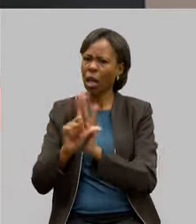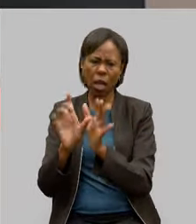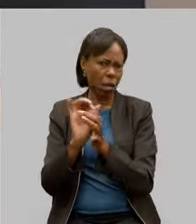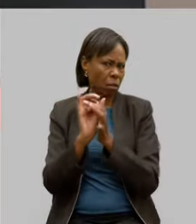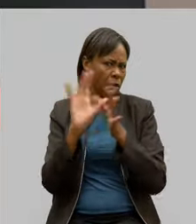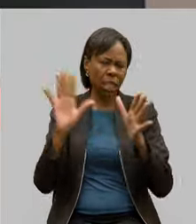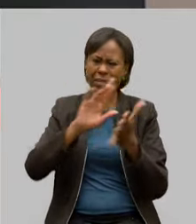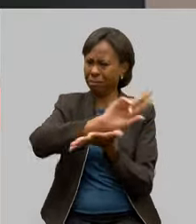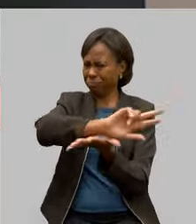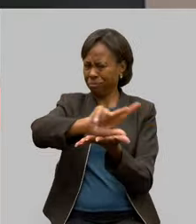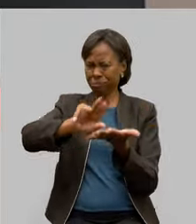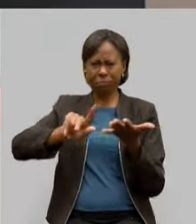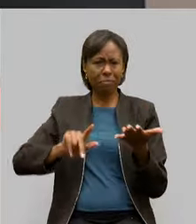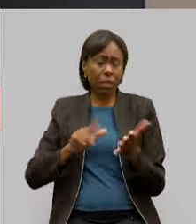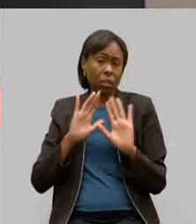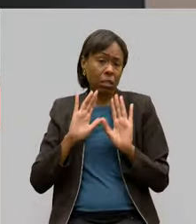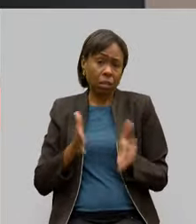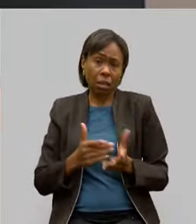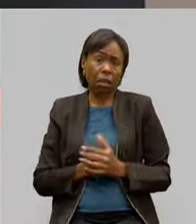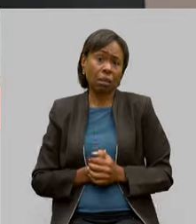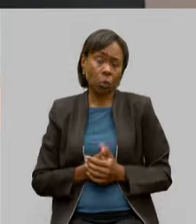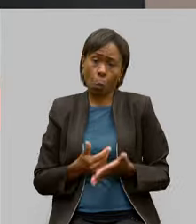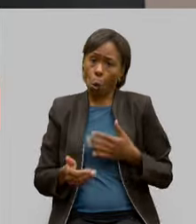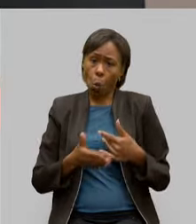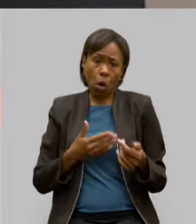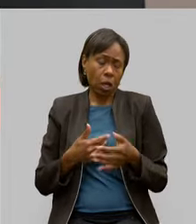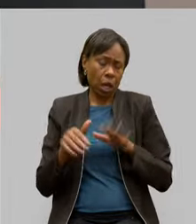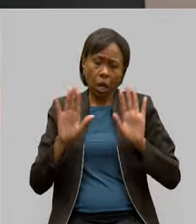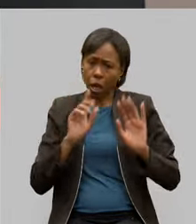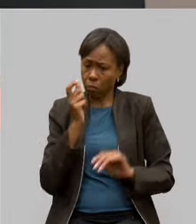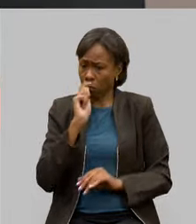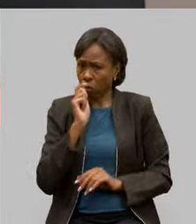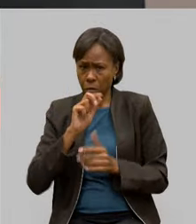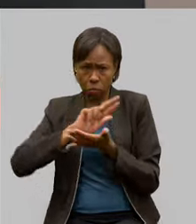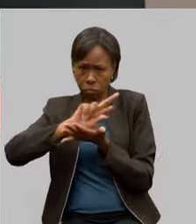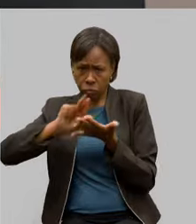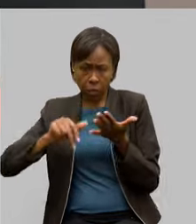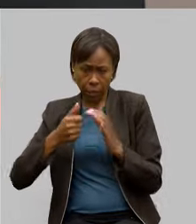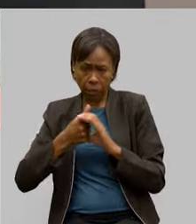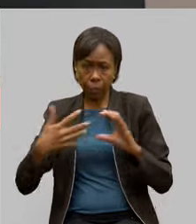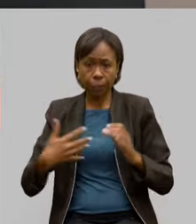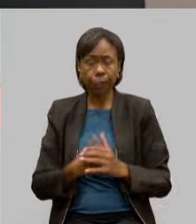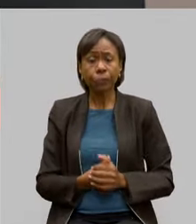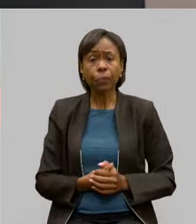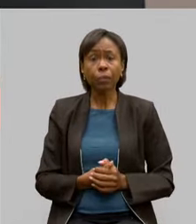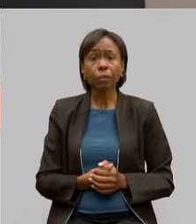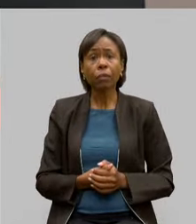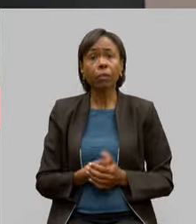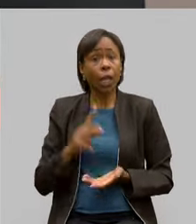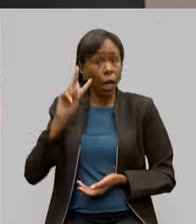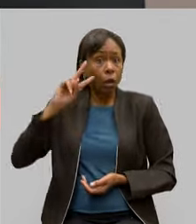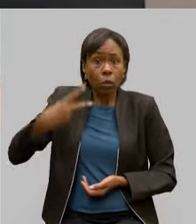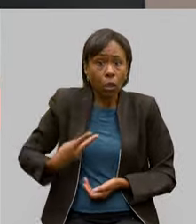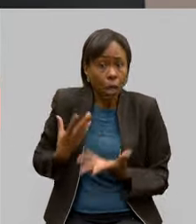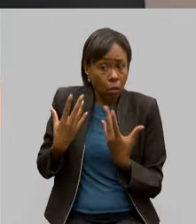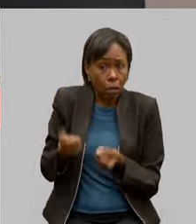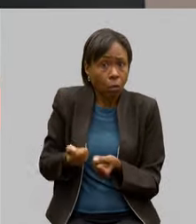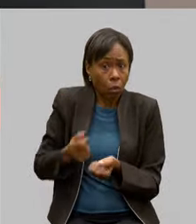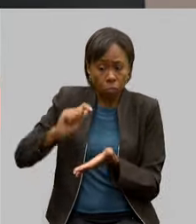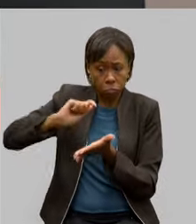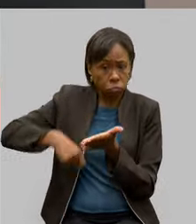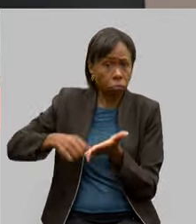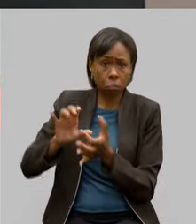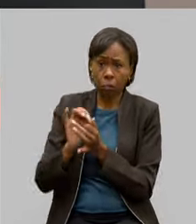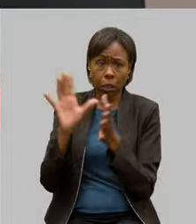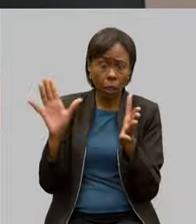Ramp enfim qualquer nome que se possa usar eh e reconhecendo né esse papel terapêutico e esse